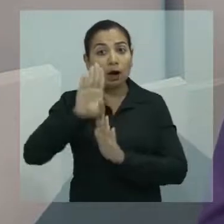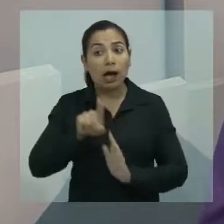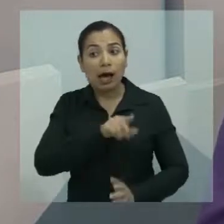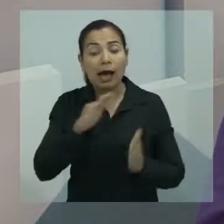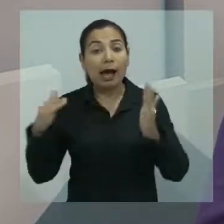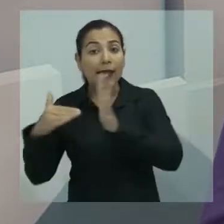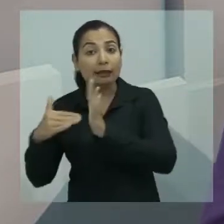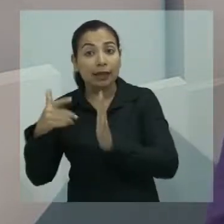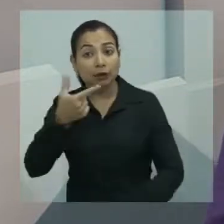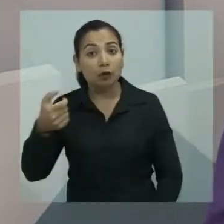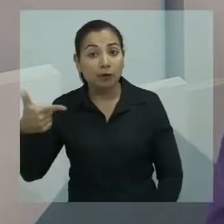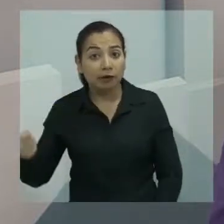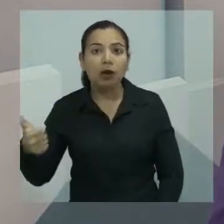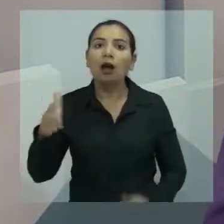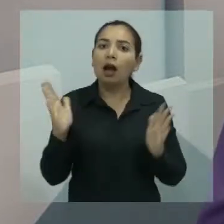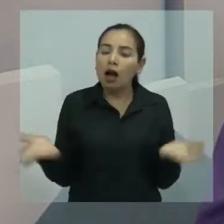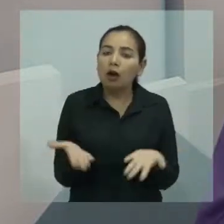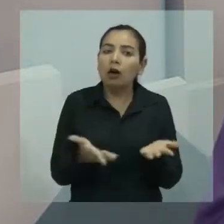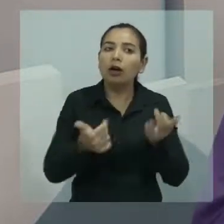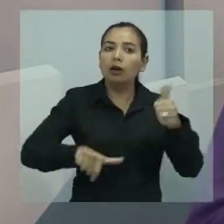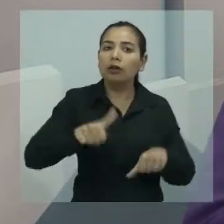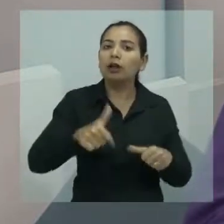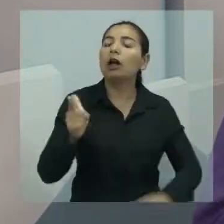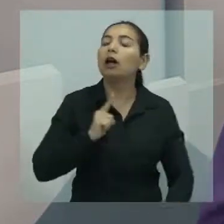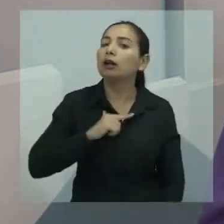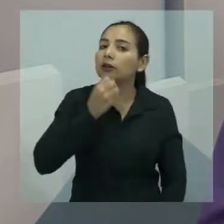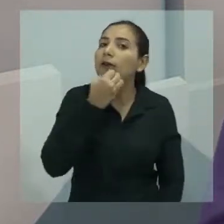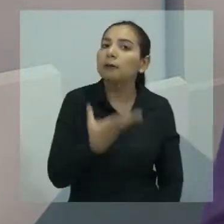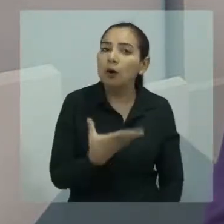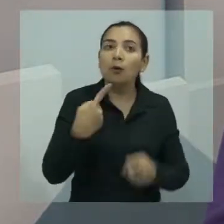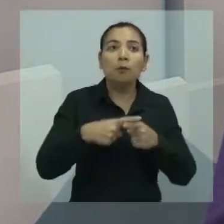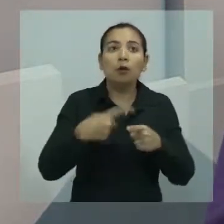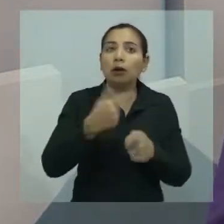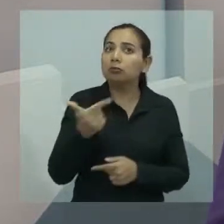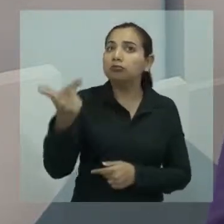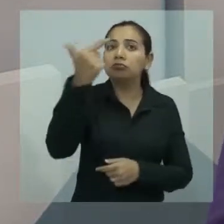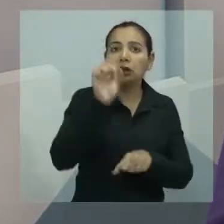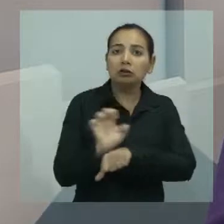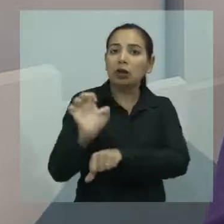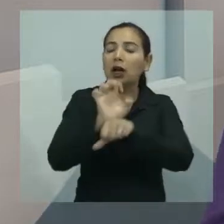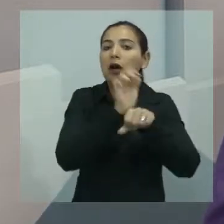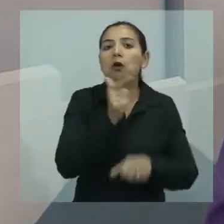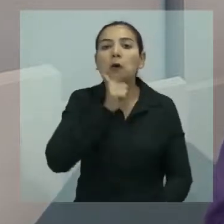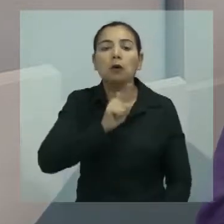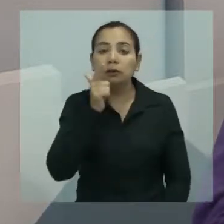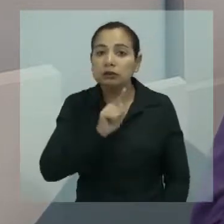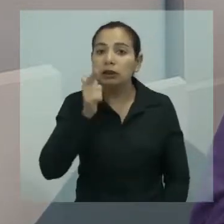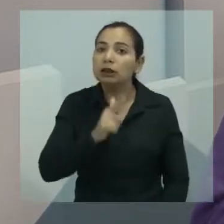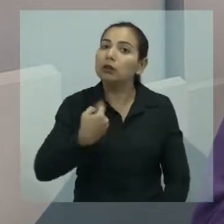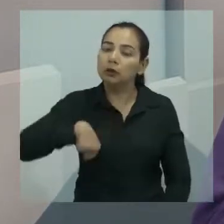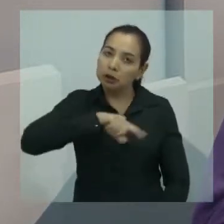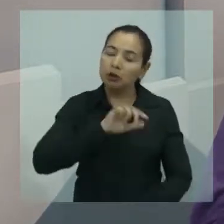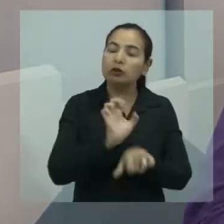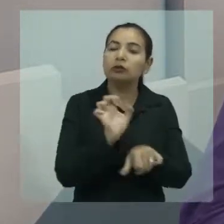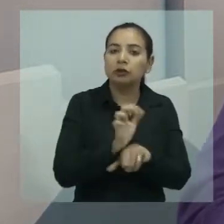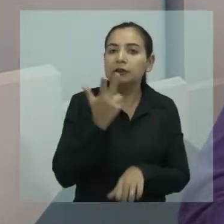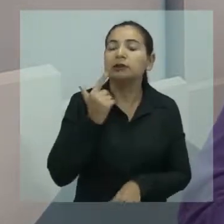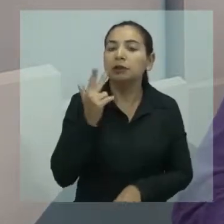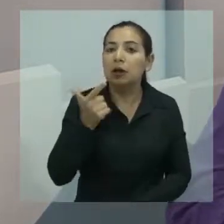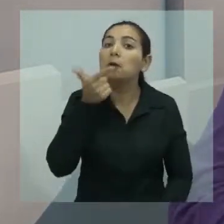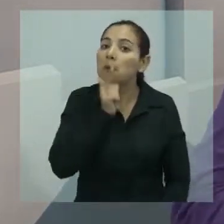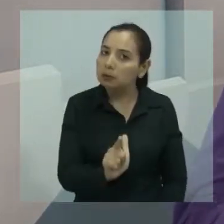em 2005, praticamente a totalidade conseguiu alcançar. Isso é um fenômeno, porque nenhum outro estado